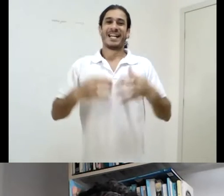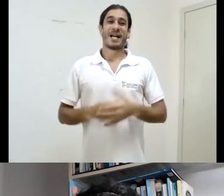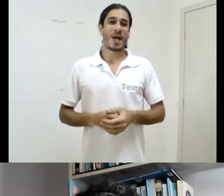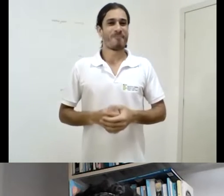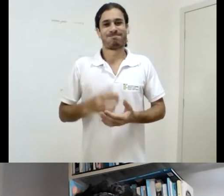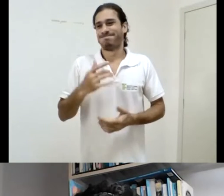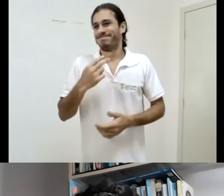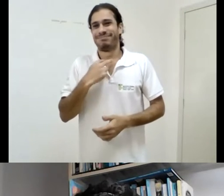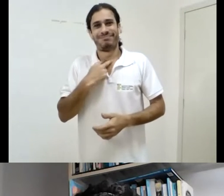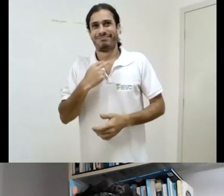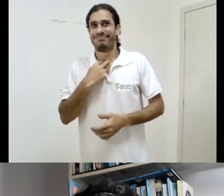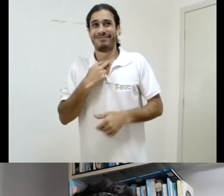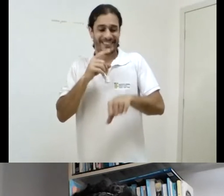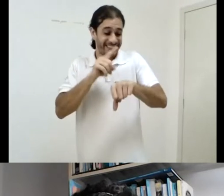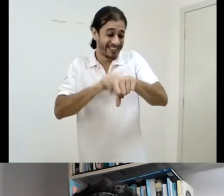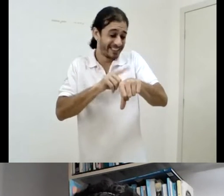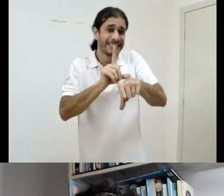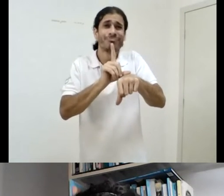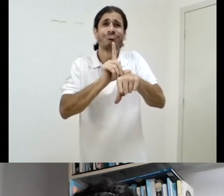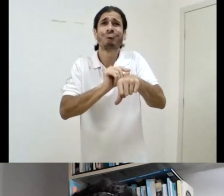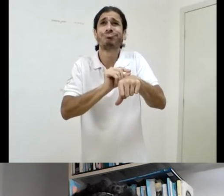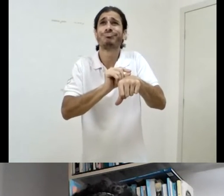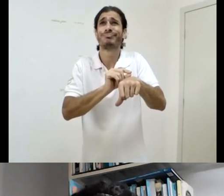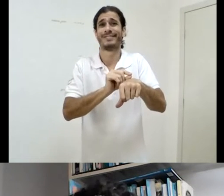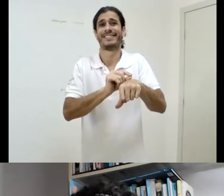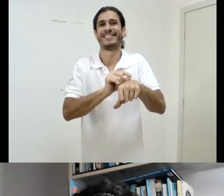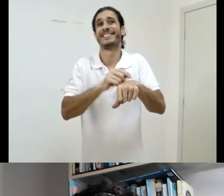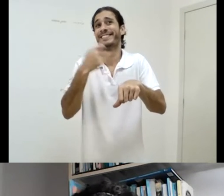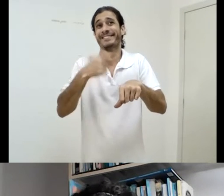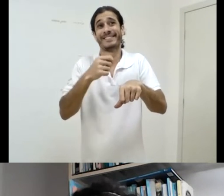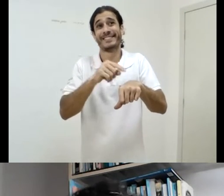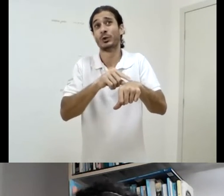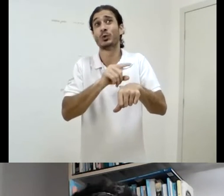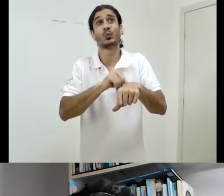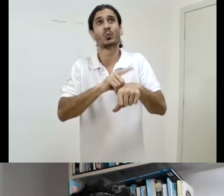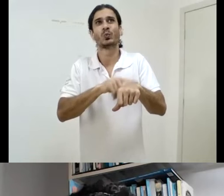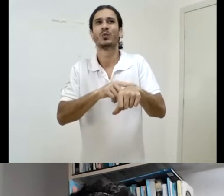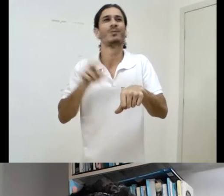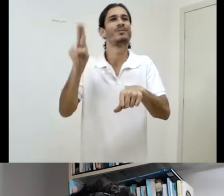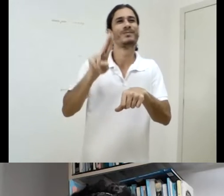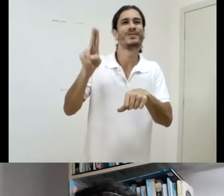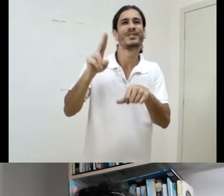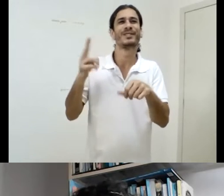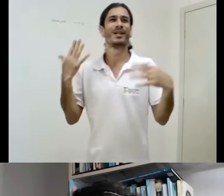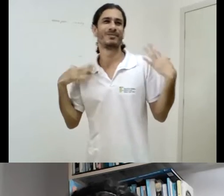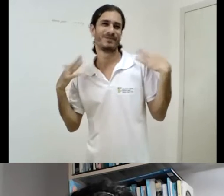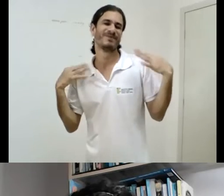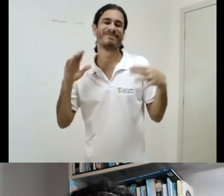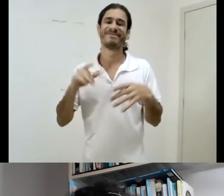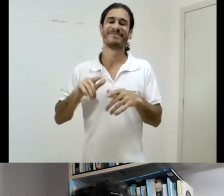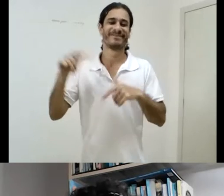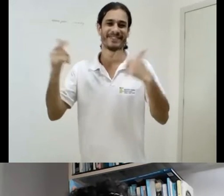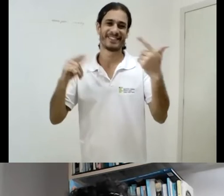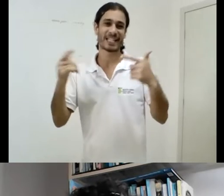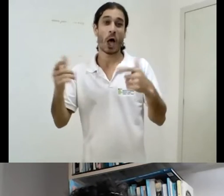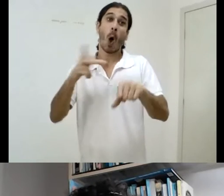para dizer que eu dia 3 agora eu aposentei da UFIS, né? Só estou no programa de pós e educação. Então estou compartilhando